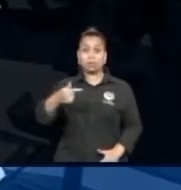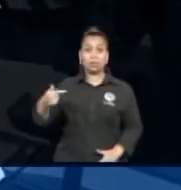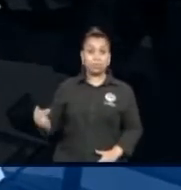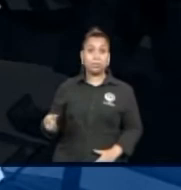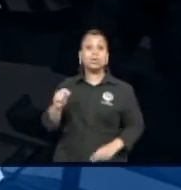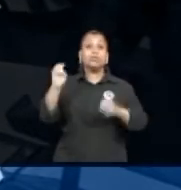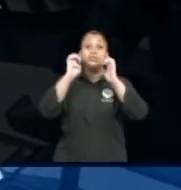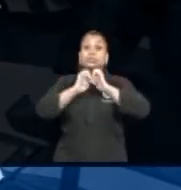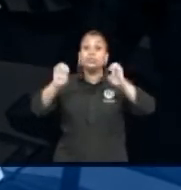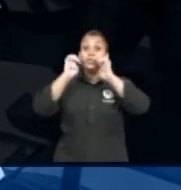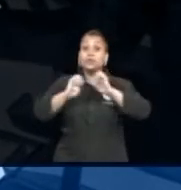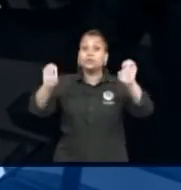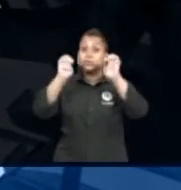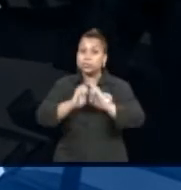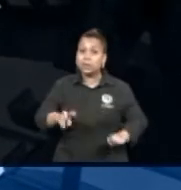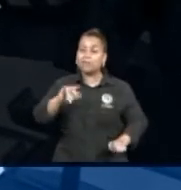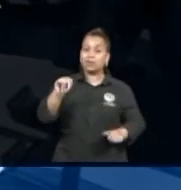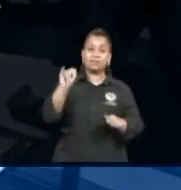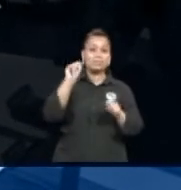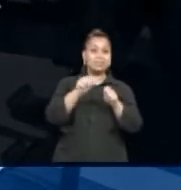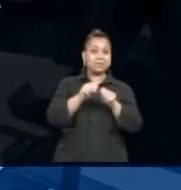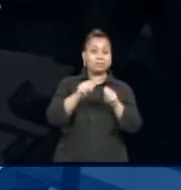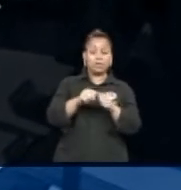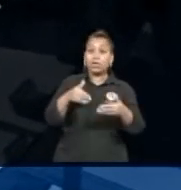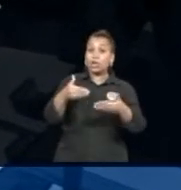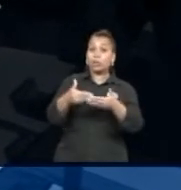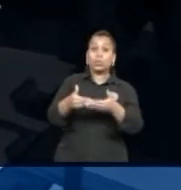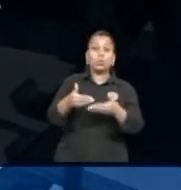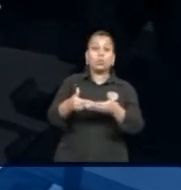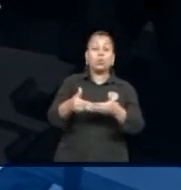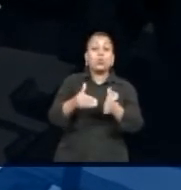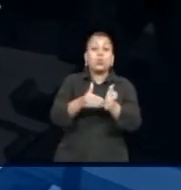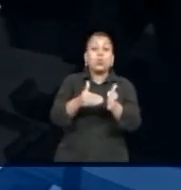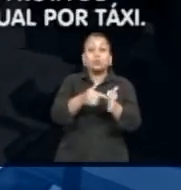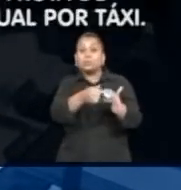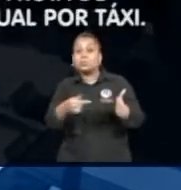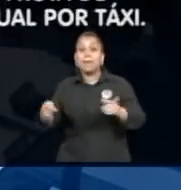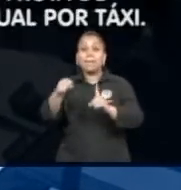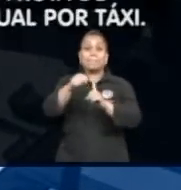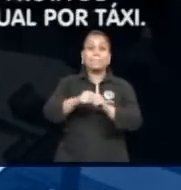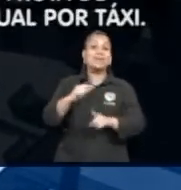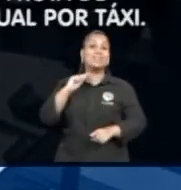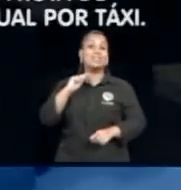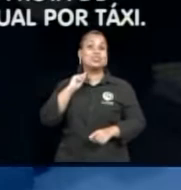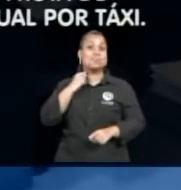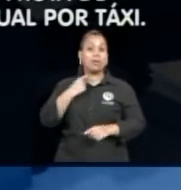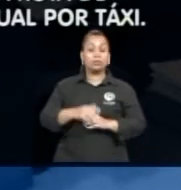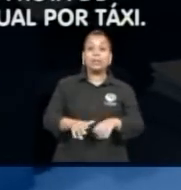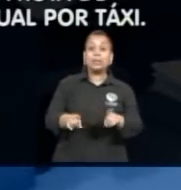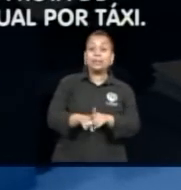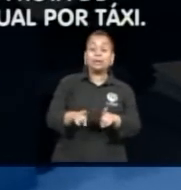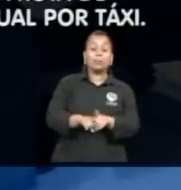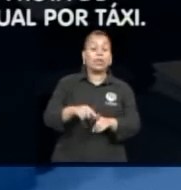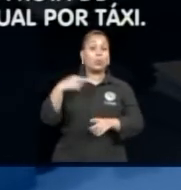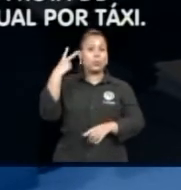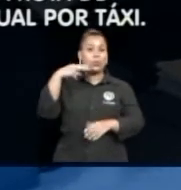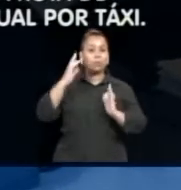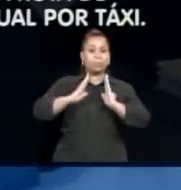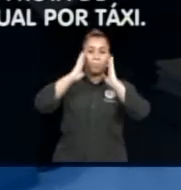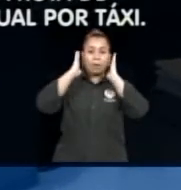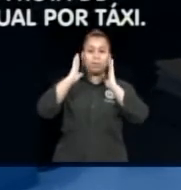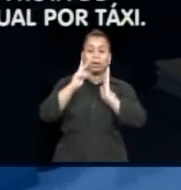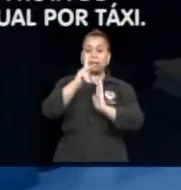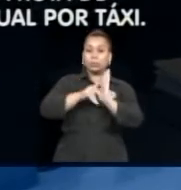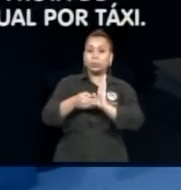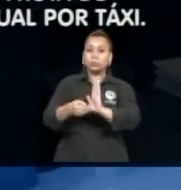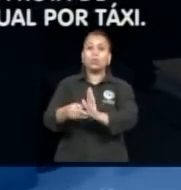de Evangelização, que será realizada toda a última semana do mês de maio. O vereador Paulo Paulera apresentou o projeto para permitir